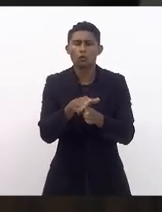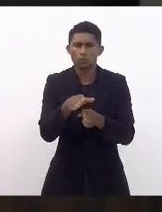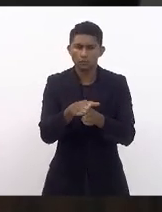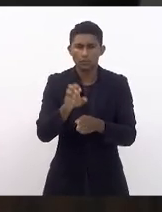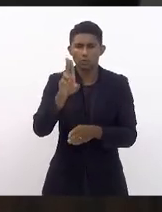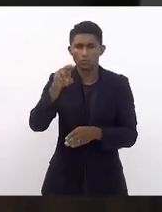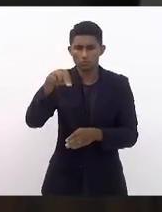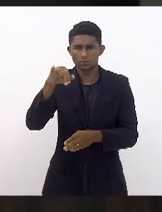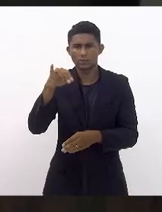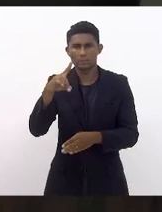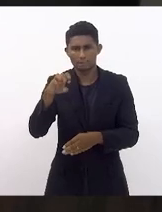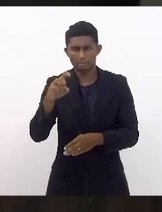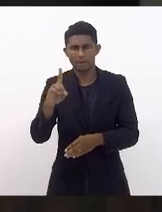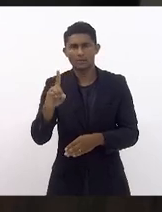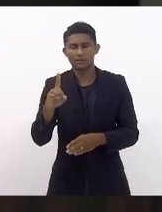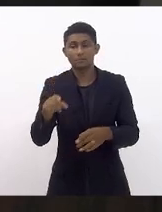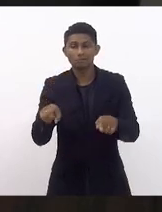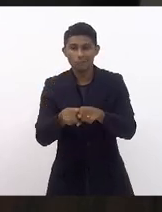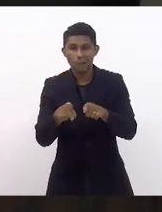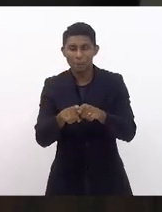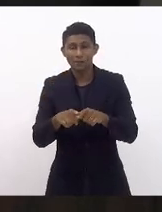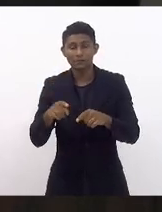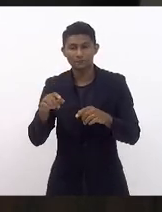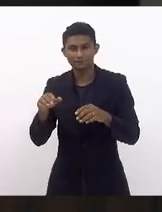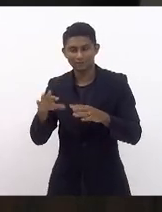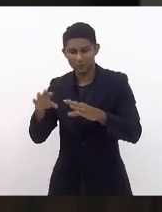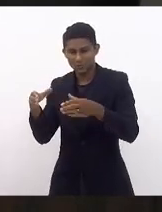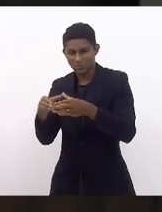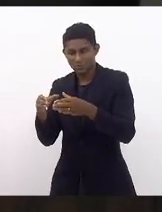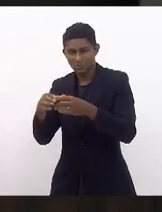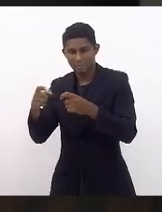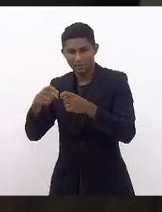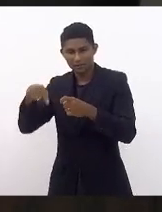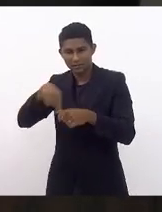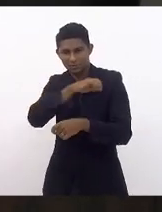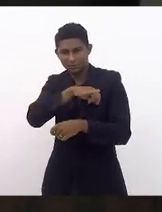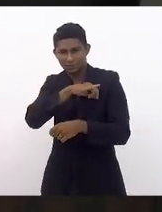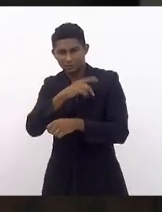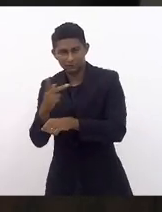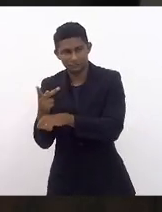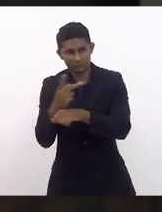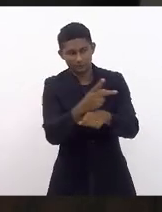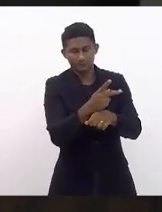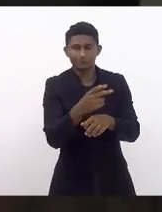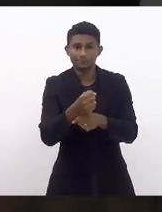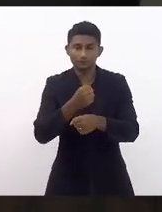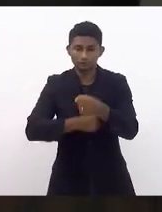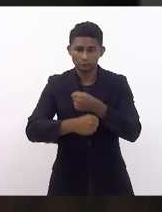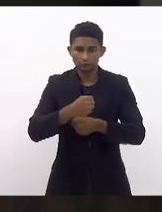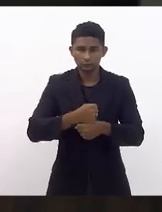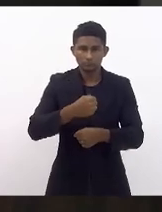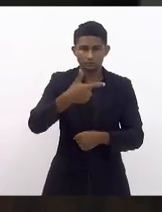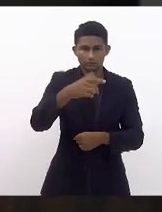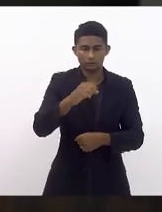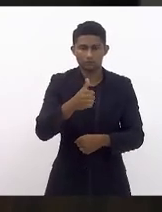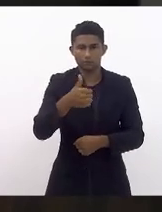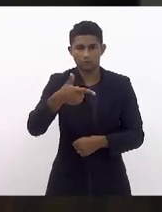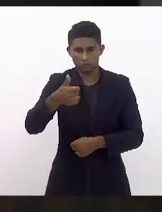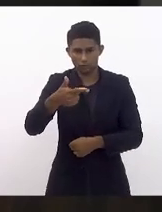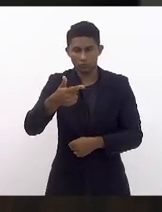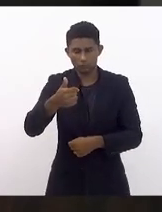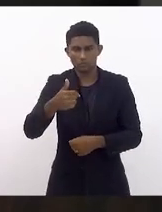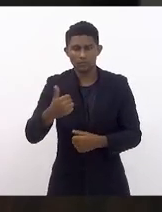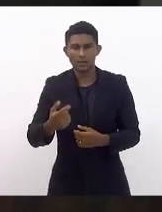SOMERJ, Sociedade Médica do Estado do Rio de Janeiro, em 2012, e o título de Médico do Ano dado